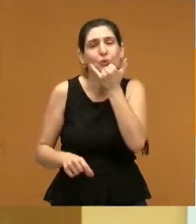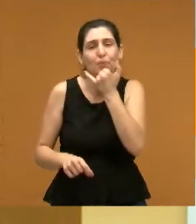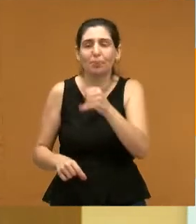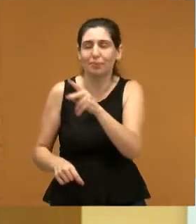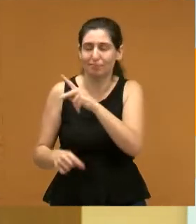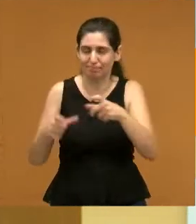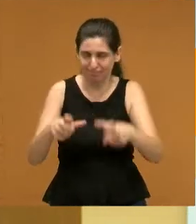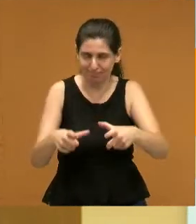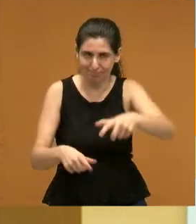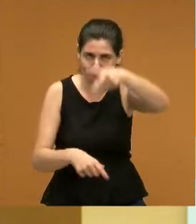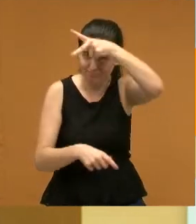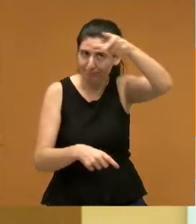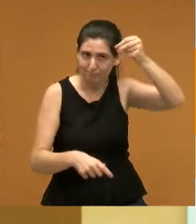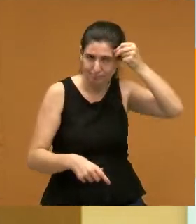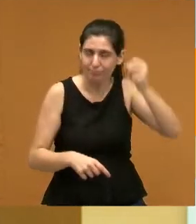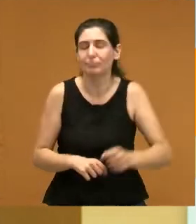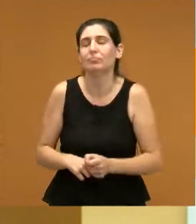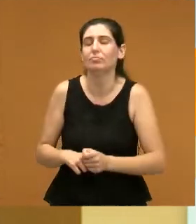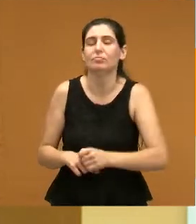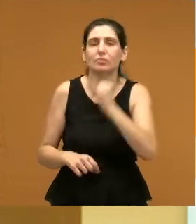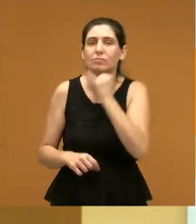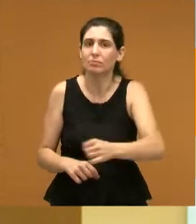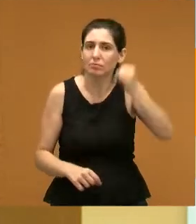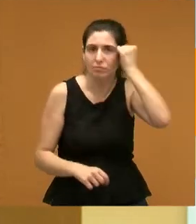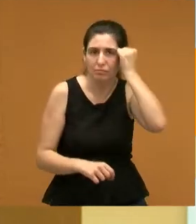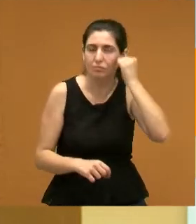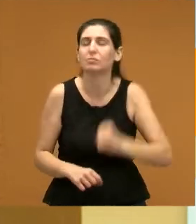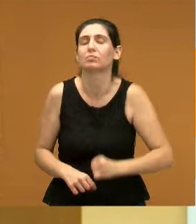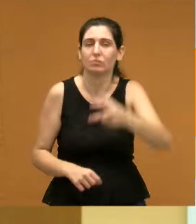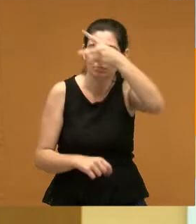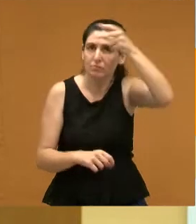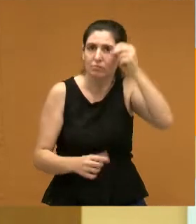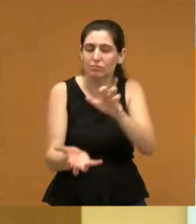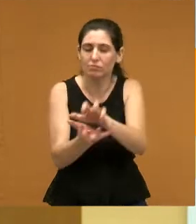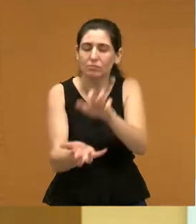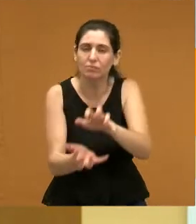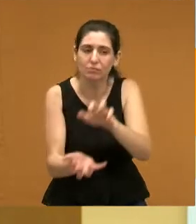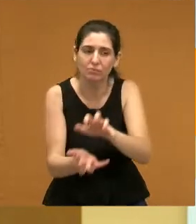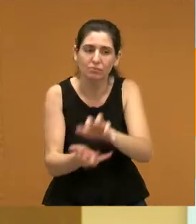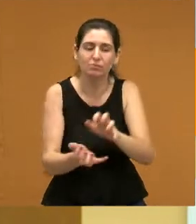autoria Isaías José de Santana, prefeito municipal de Jacareí.